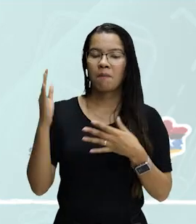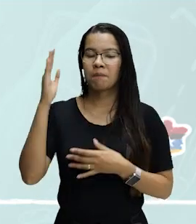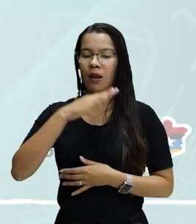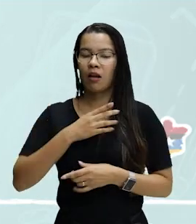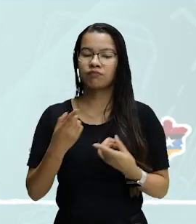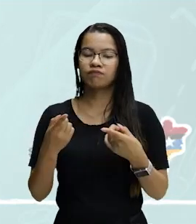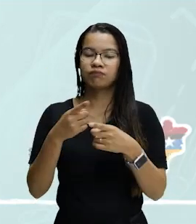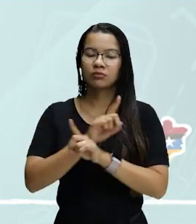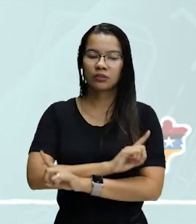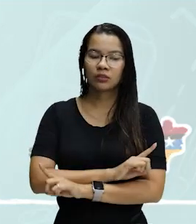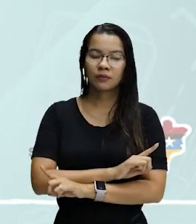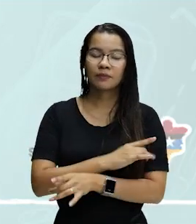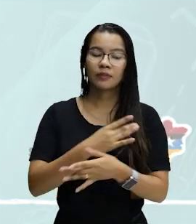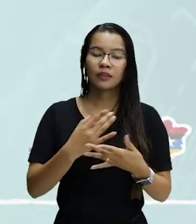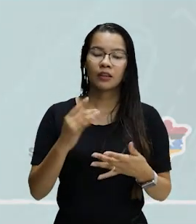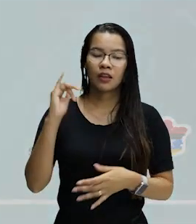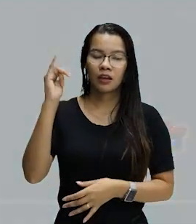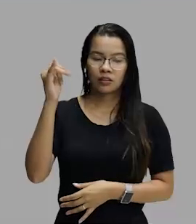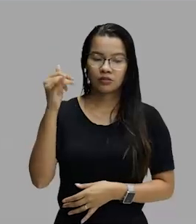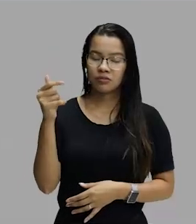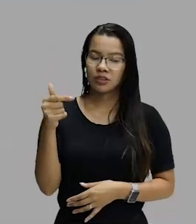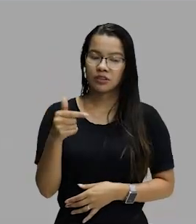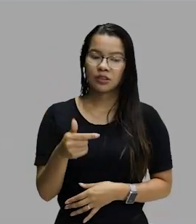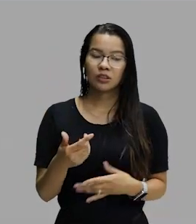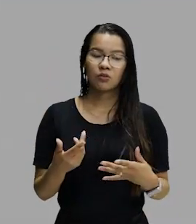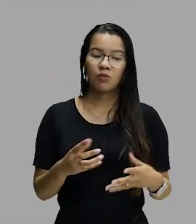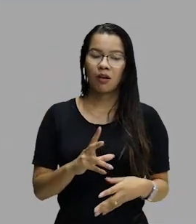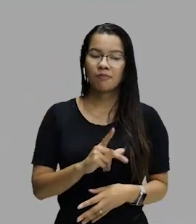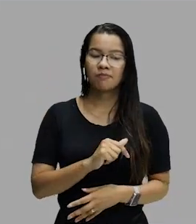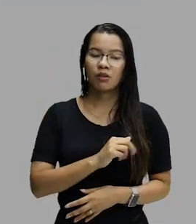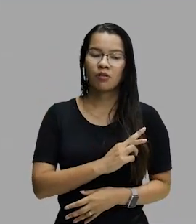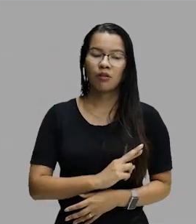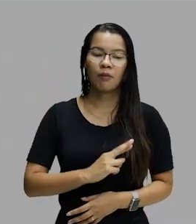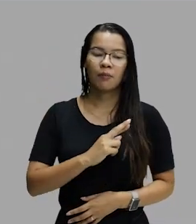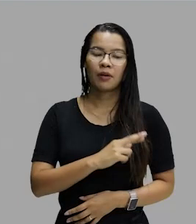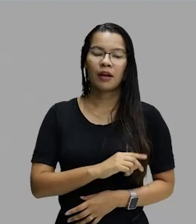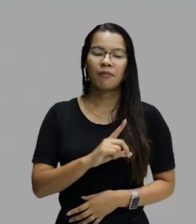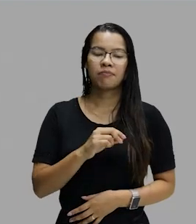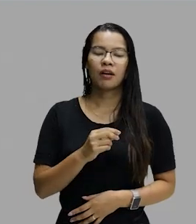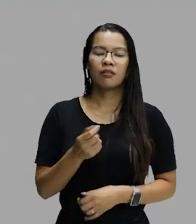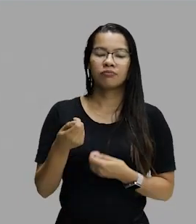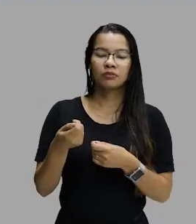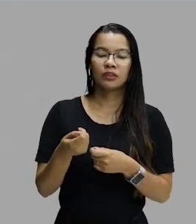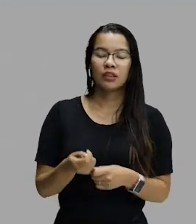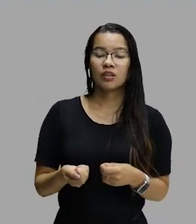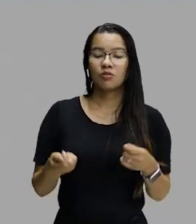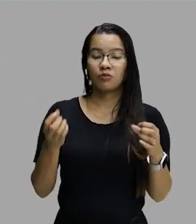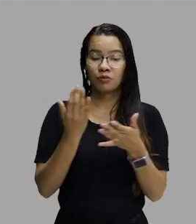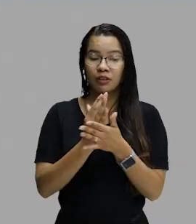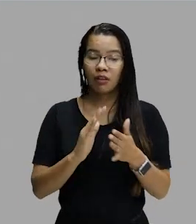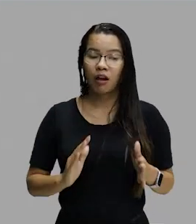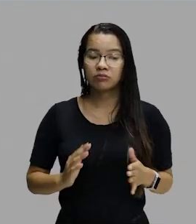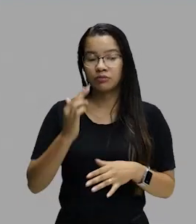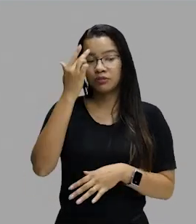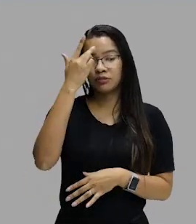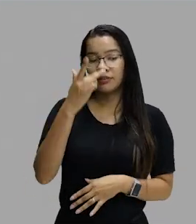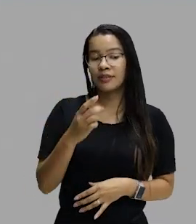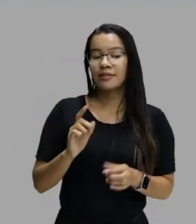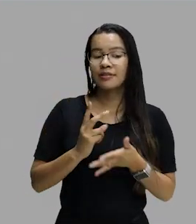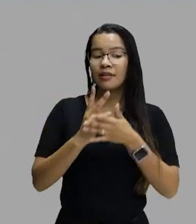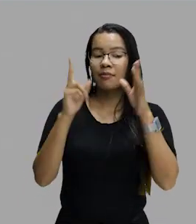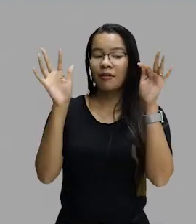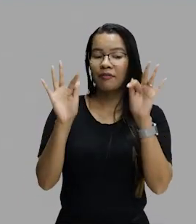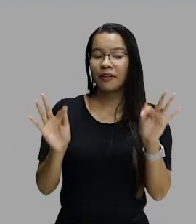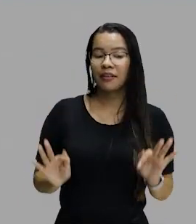bastante explorado e, em geral, o desfecho está no final feliz após a saga dos personagens principais. Também explora